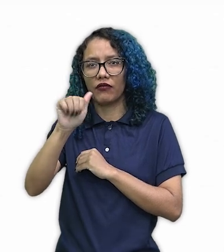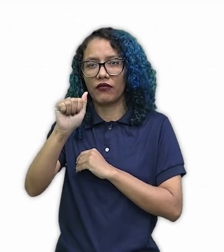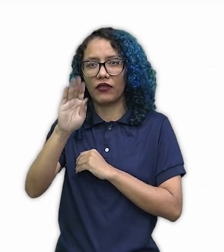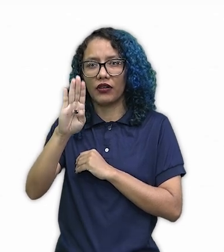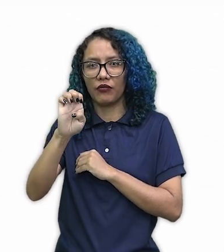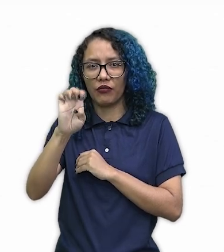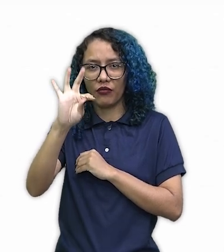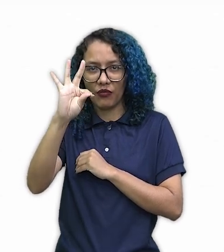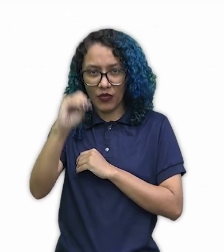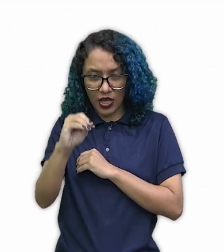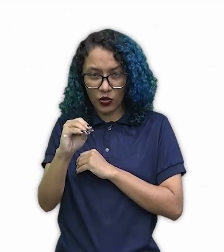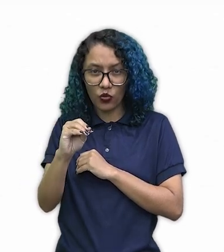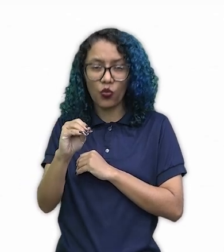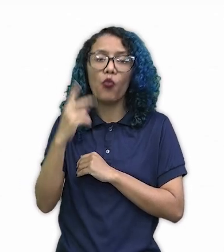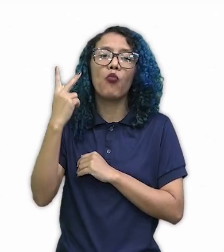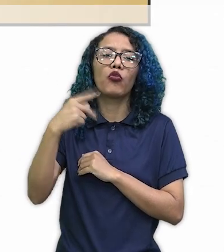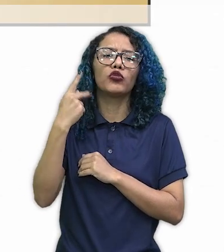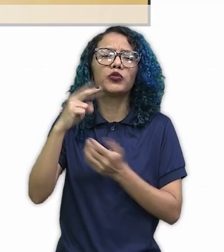Bertold Brecht diz para nós.